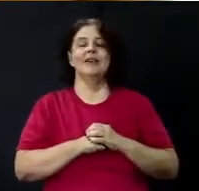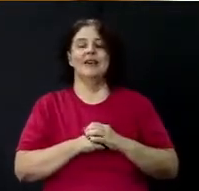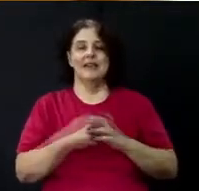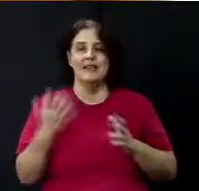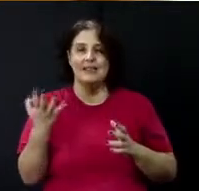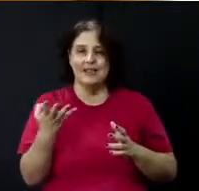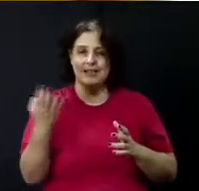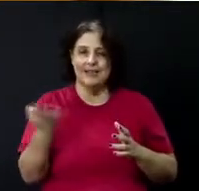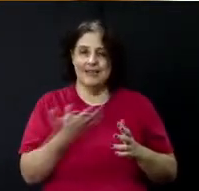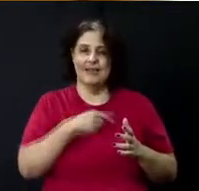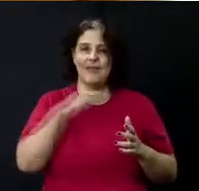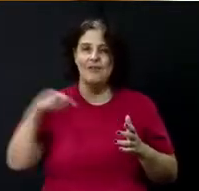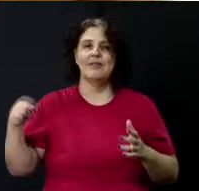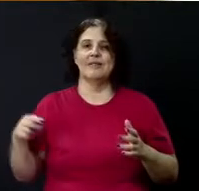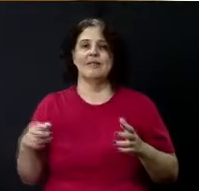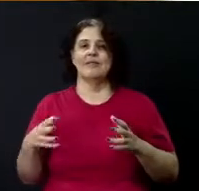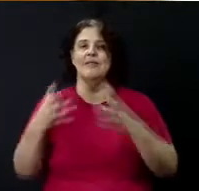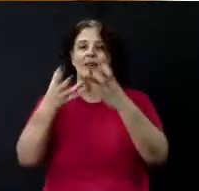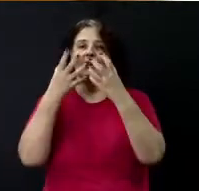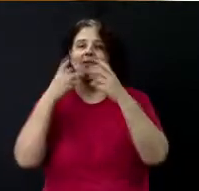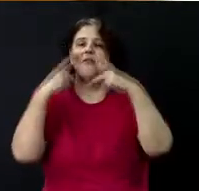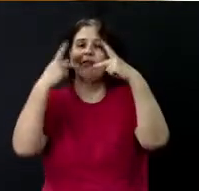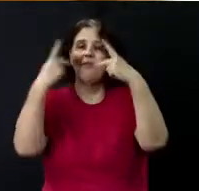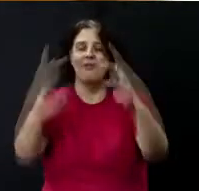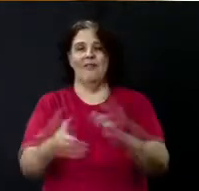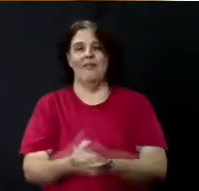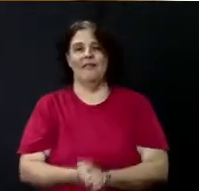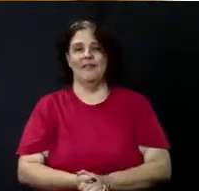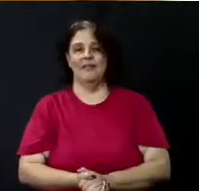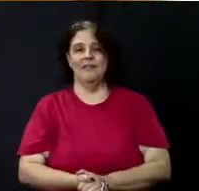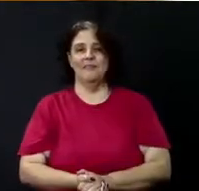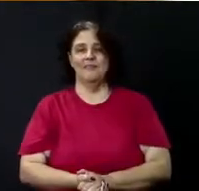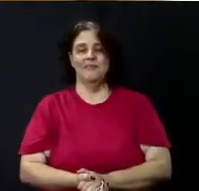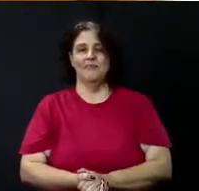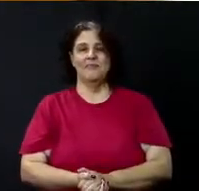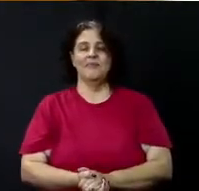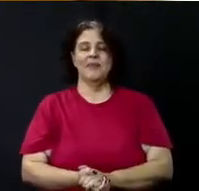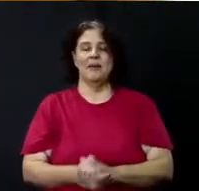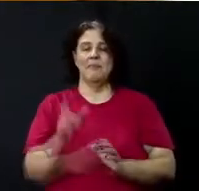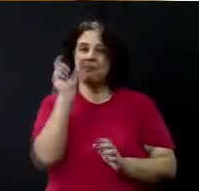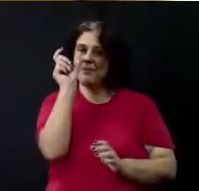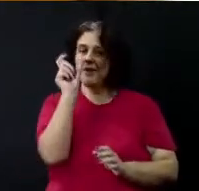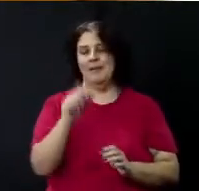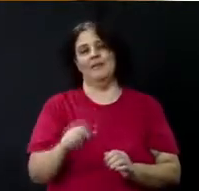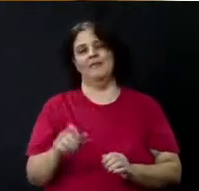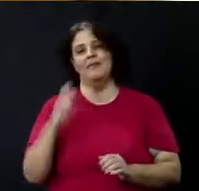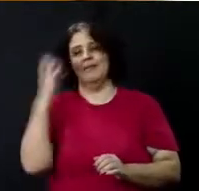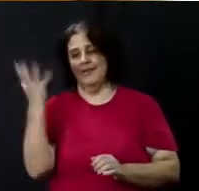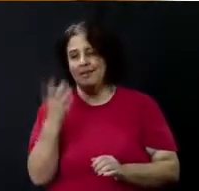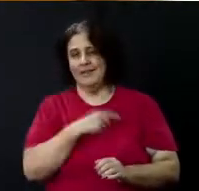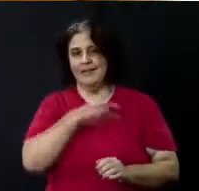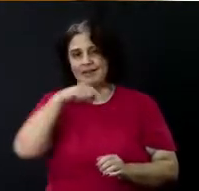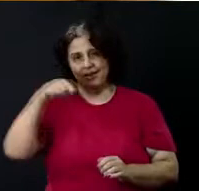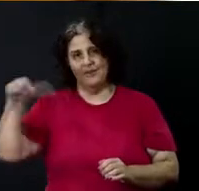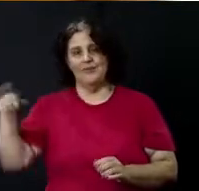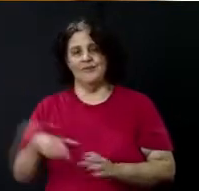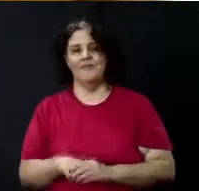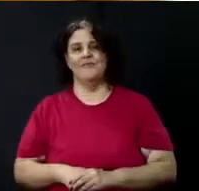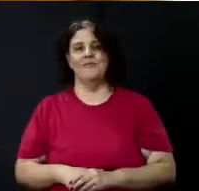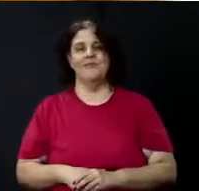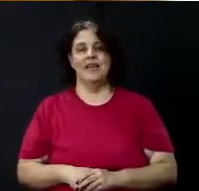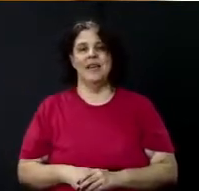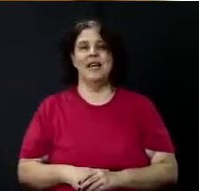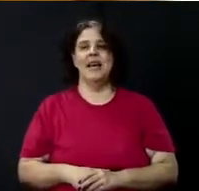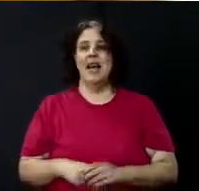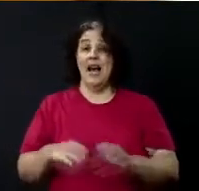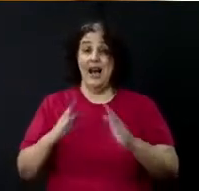te convidar a dar a importância devida à palavra salvação. A igreja evangeliza com força,